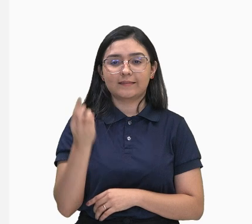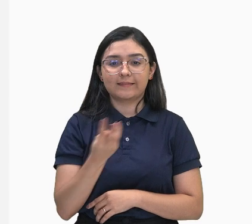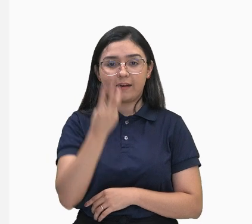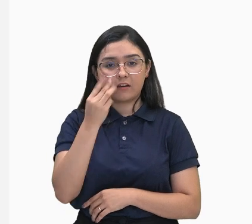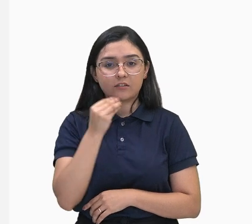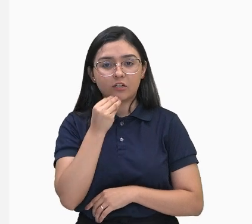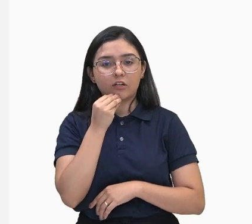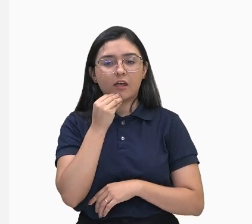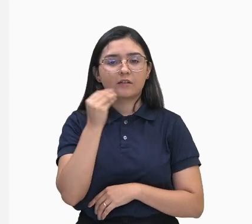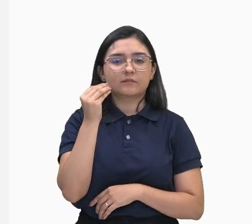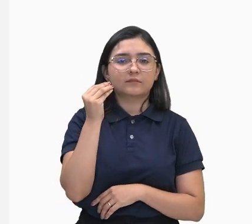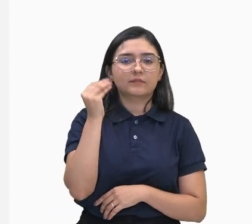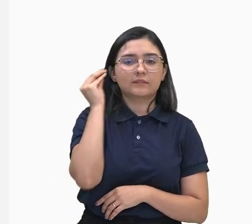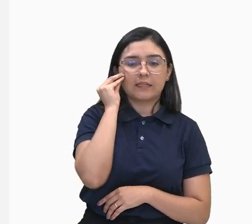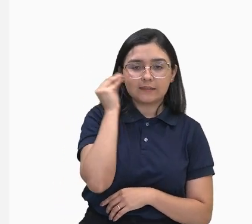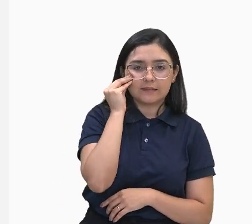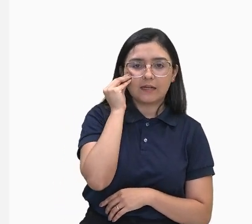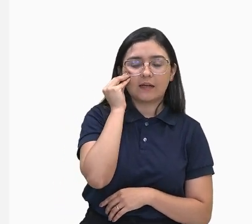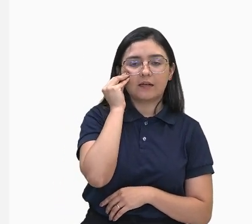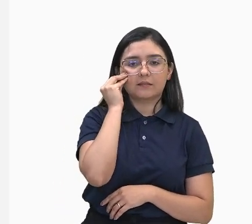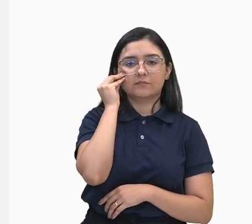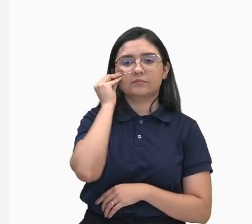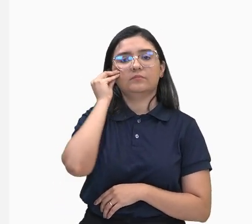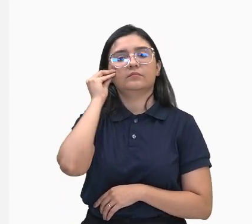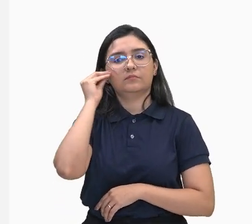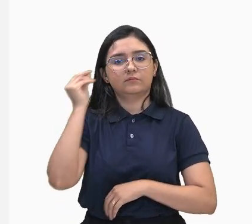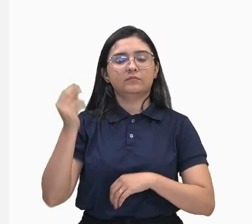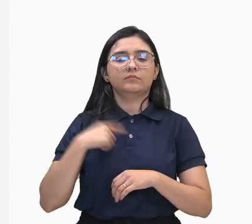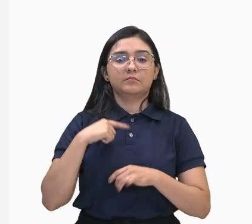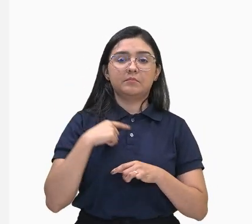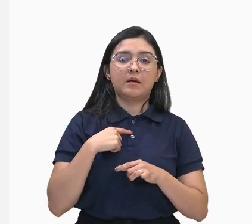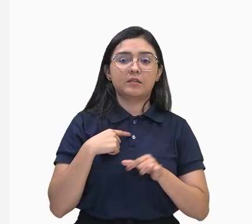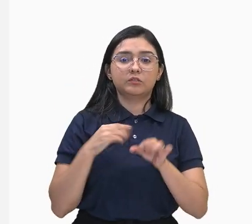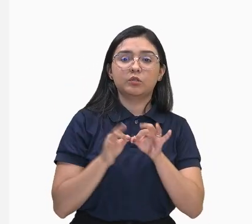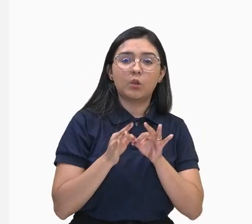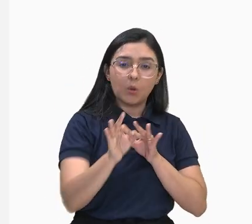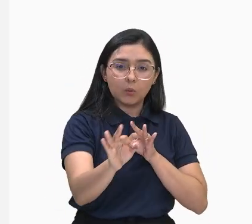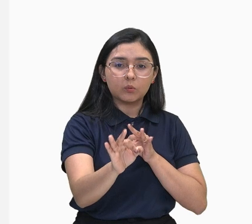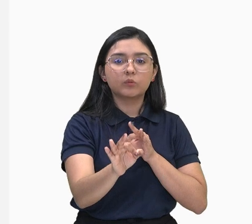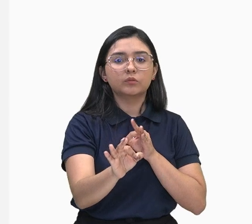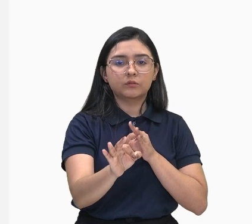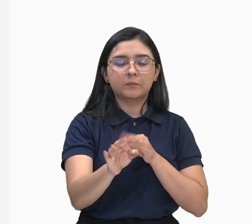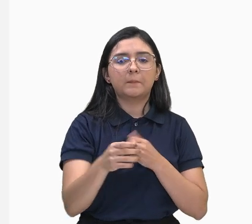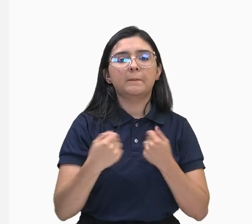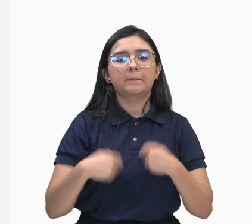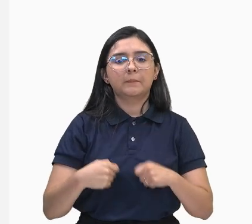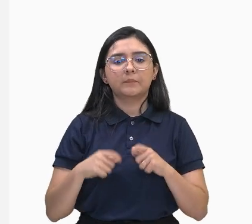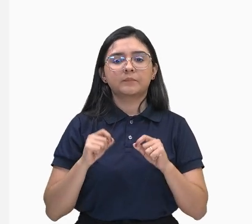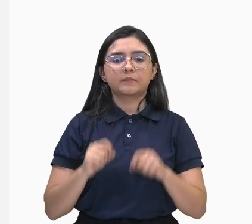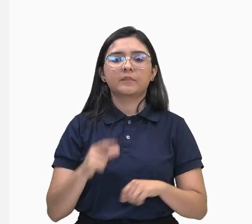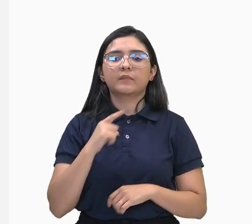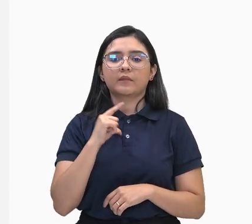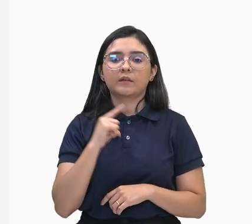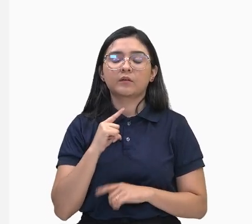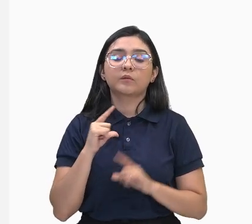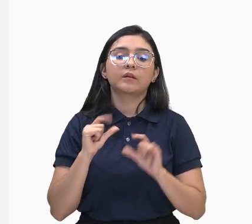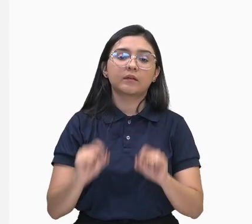tentativas para saltar, né, o mais longe possível. Ele toca ali 2